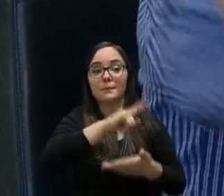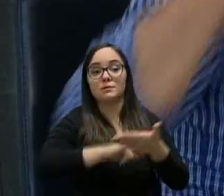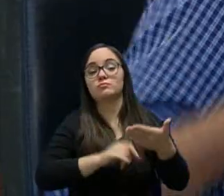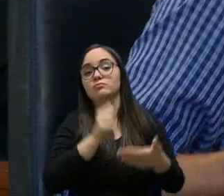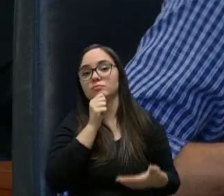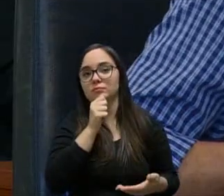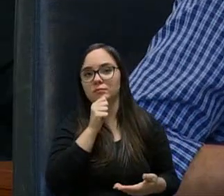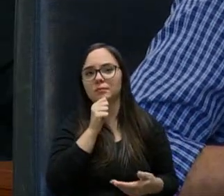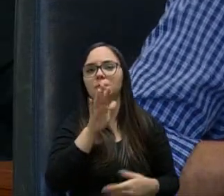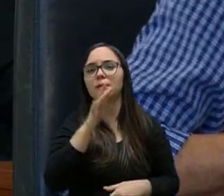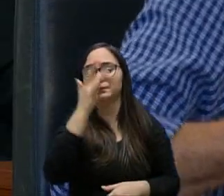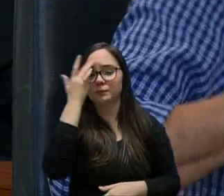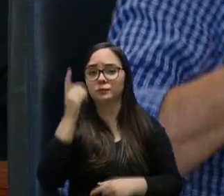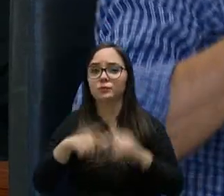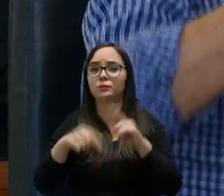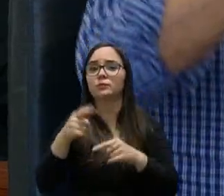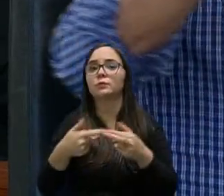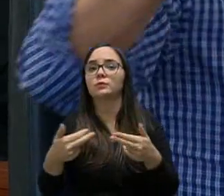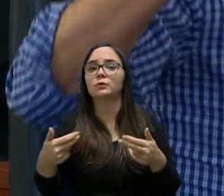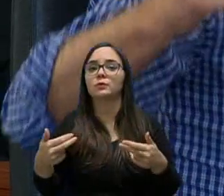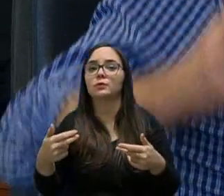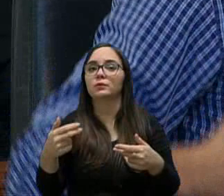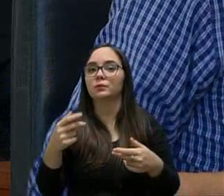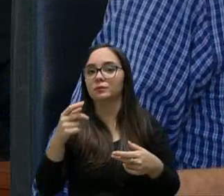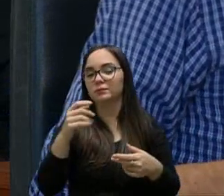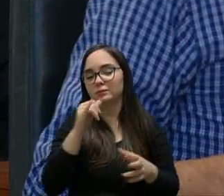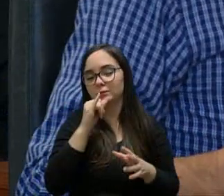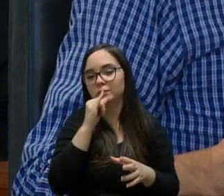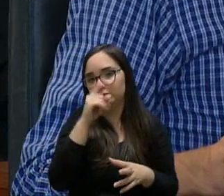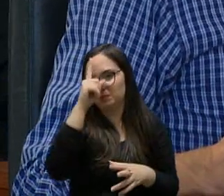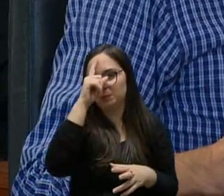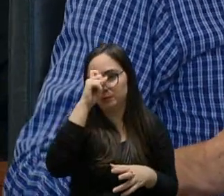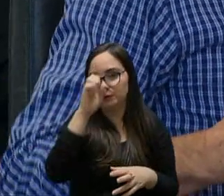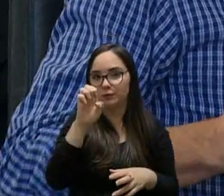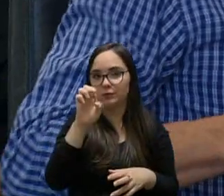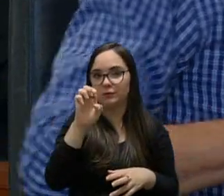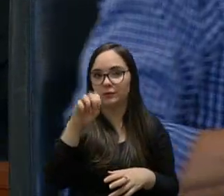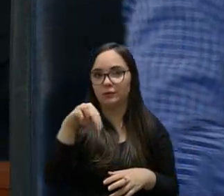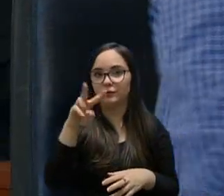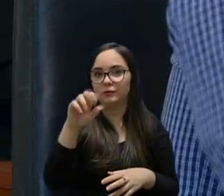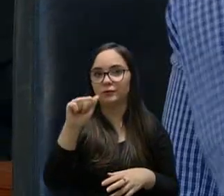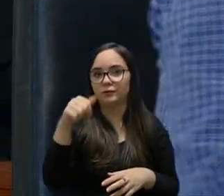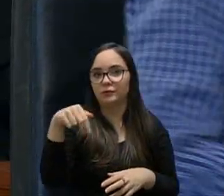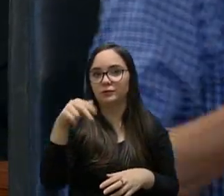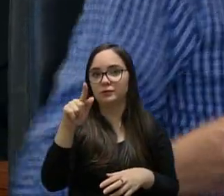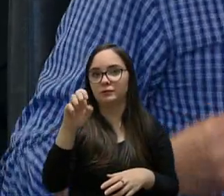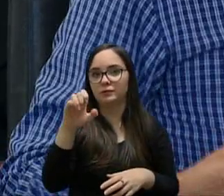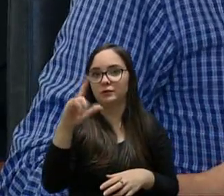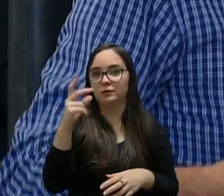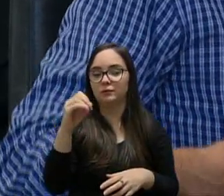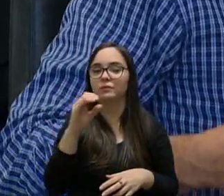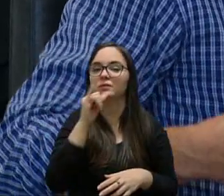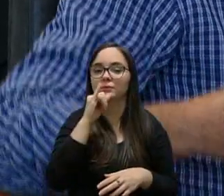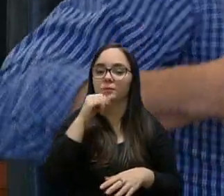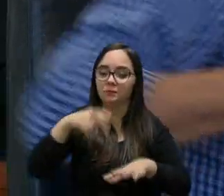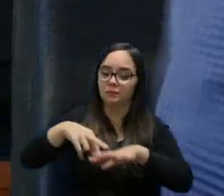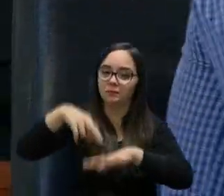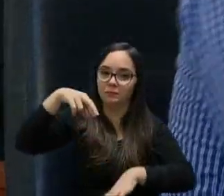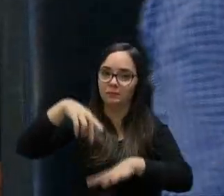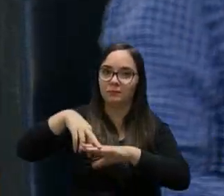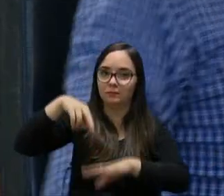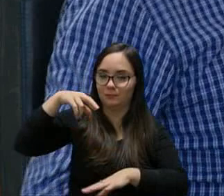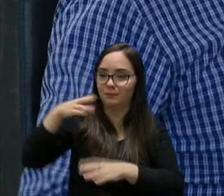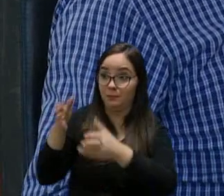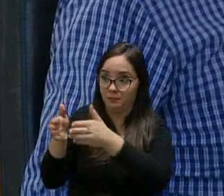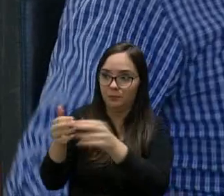será que o instrumentador de um hospital vão imaginar do evangélico se a médica pediu uma pinça ele vai dar o